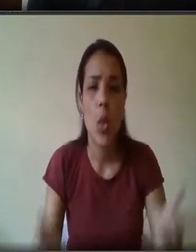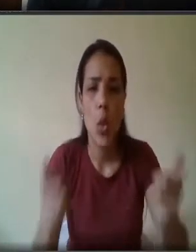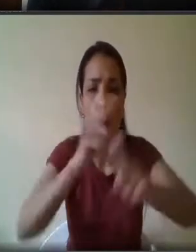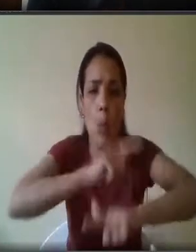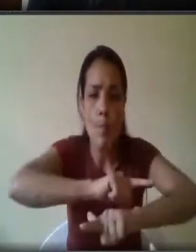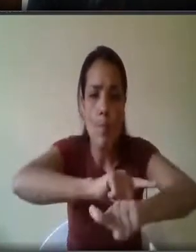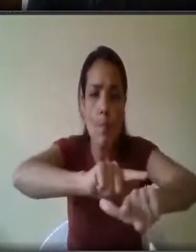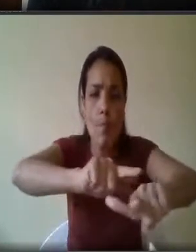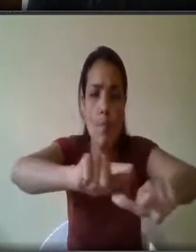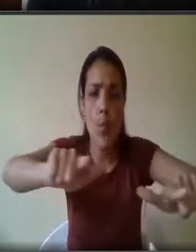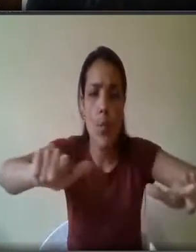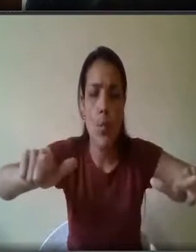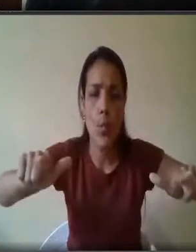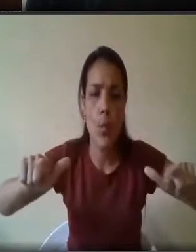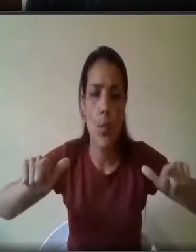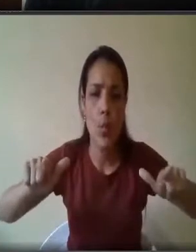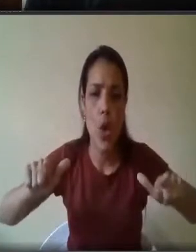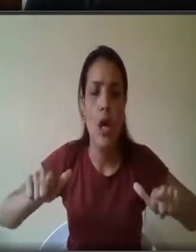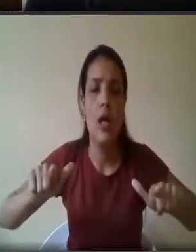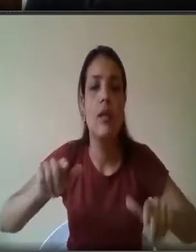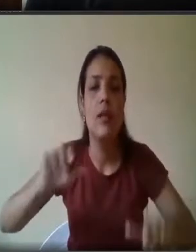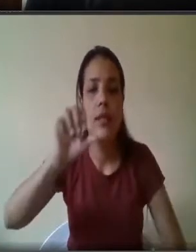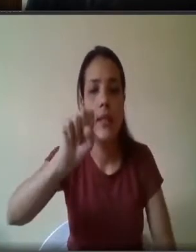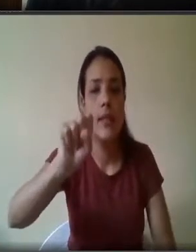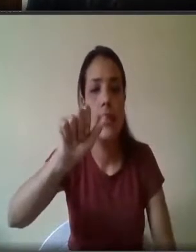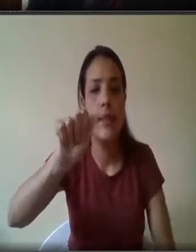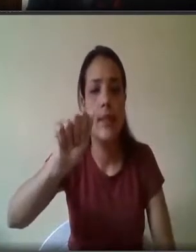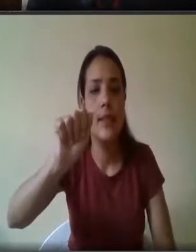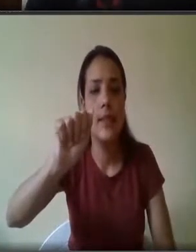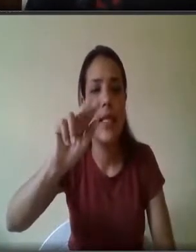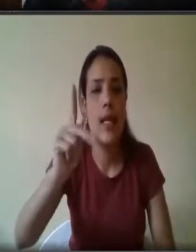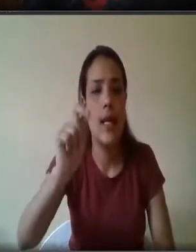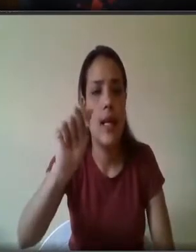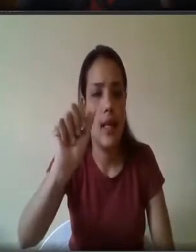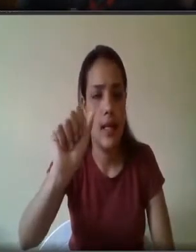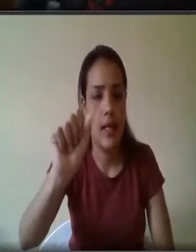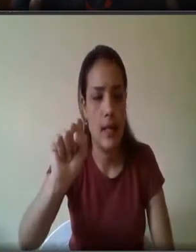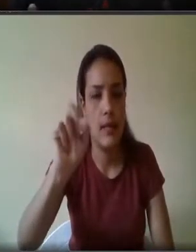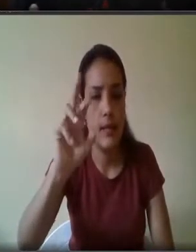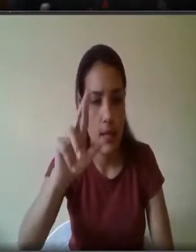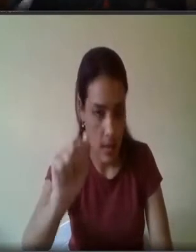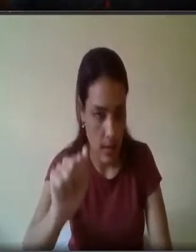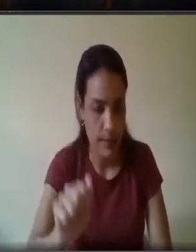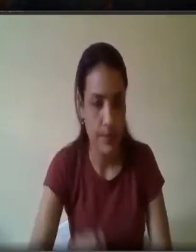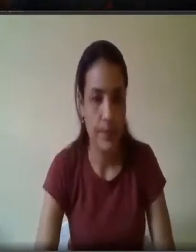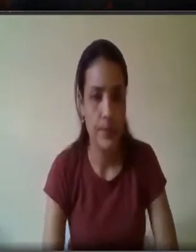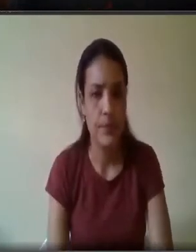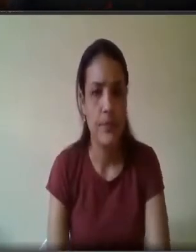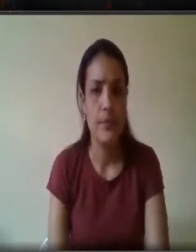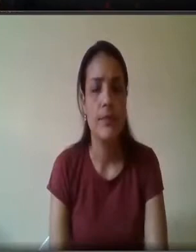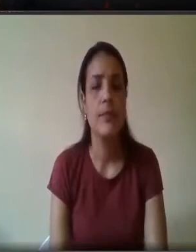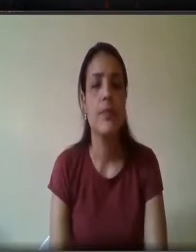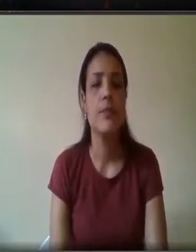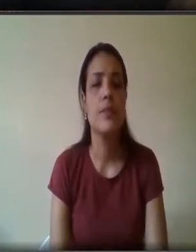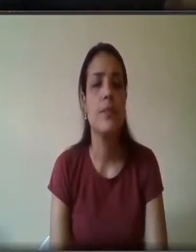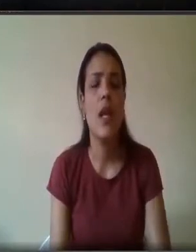imagem aqui eu não coloquei a fonte, mas é o deserto do Saara. Tá? E aí você chega e faz uma pergunta para mim assim: por que